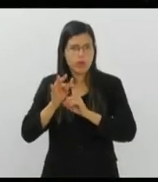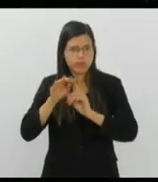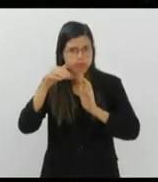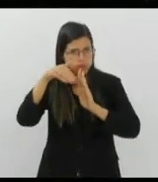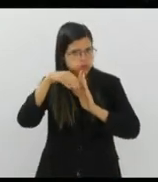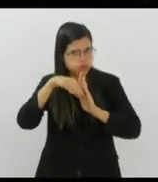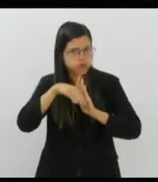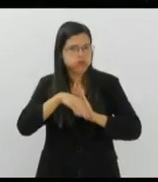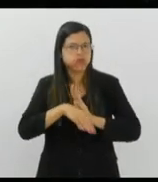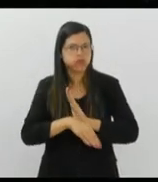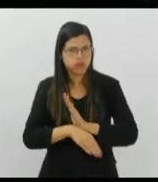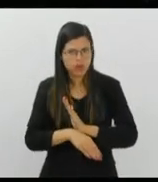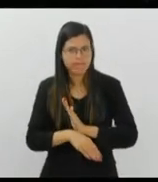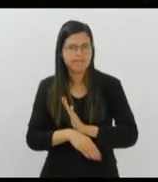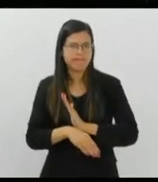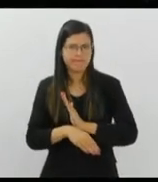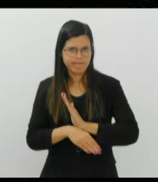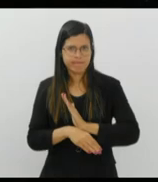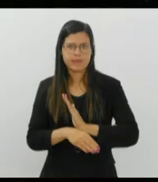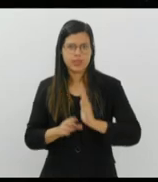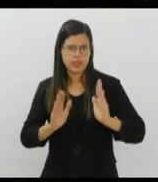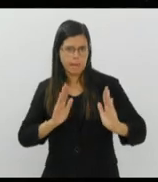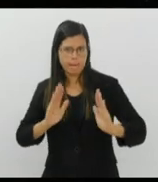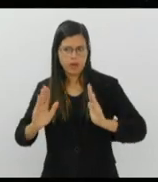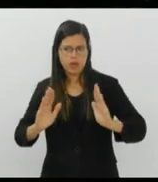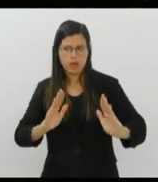muito baixa, nesta época do ano.